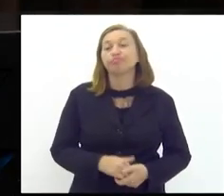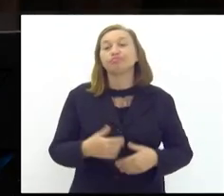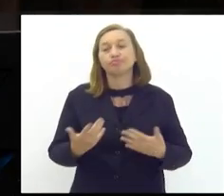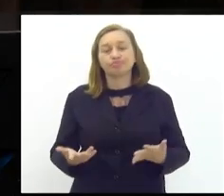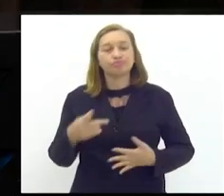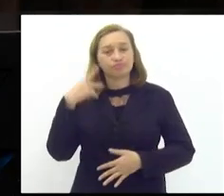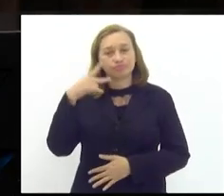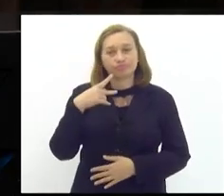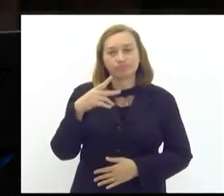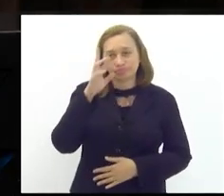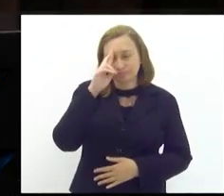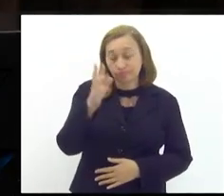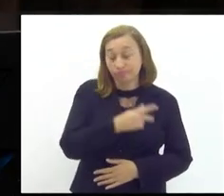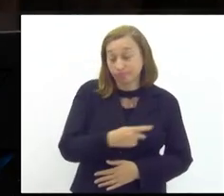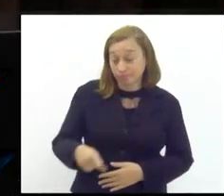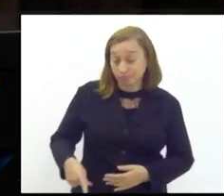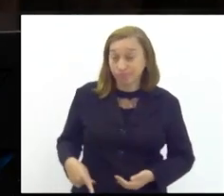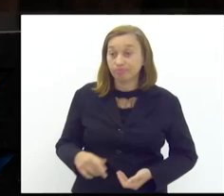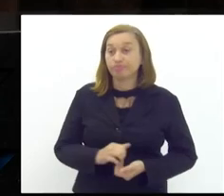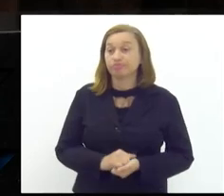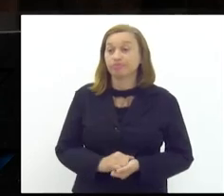Parlamento senhora presidente